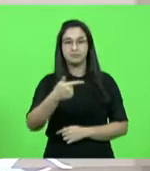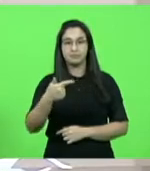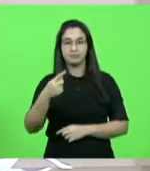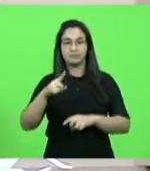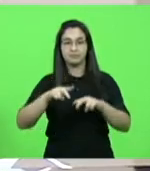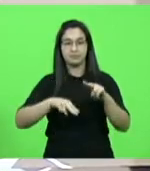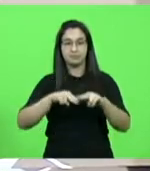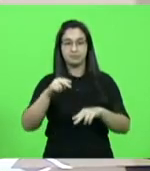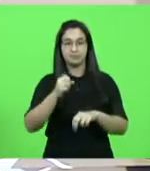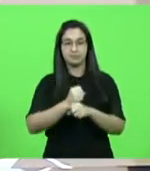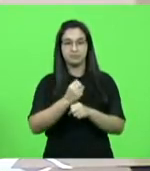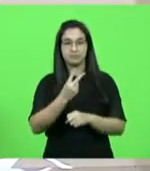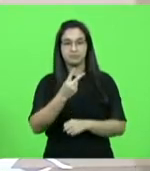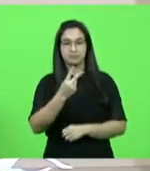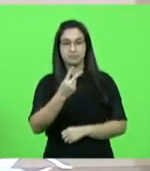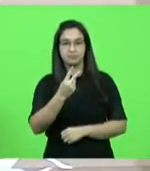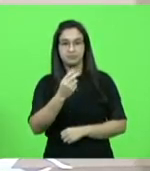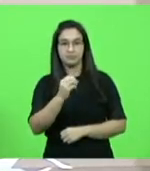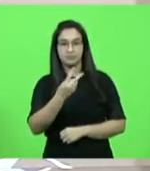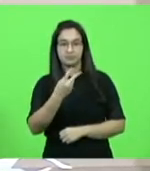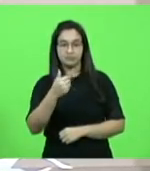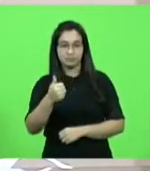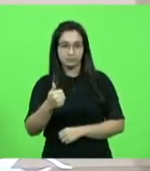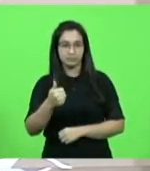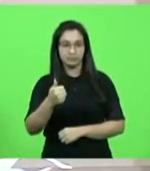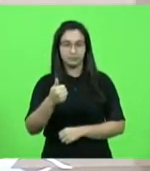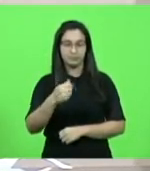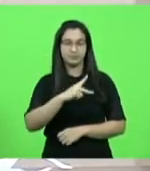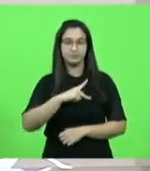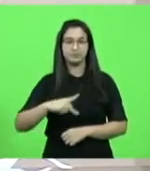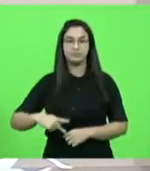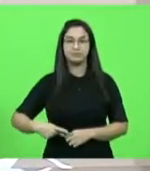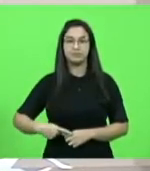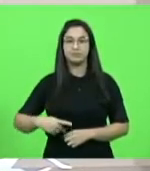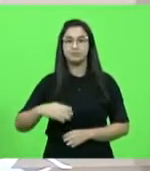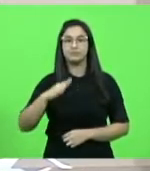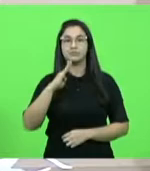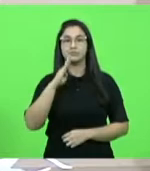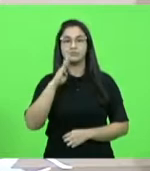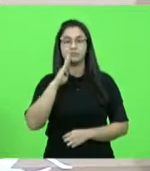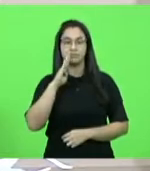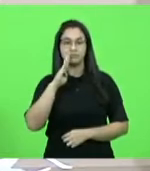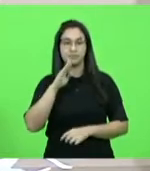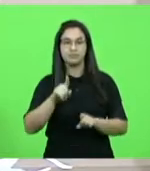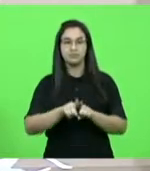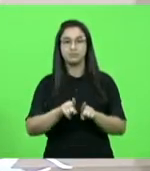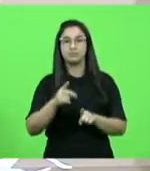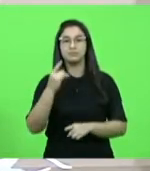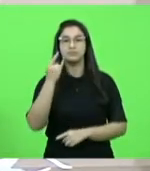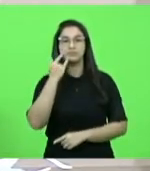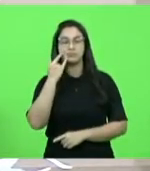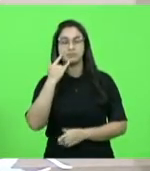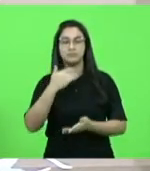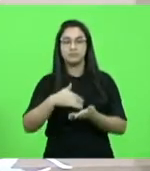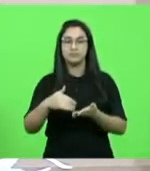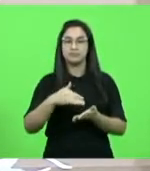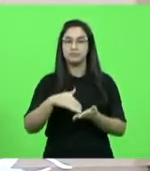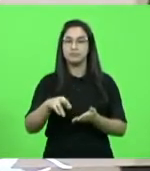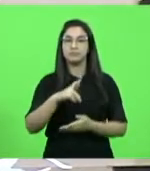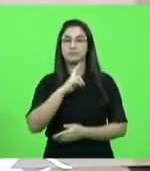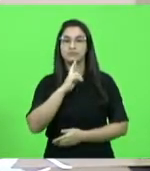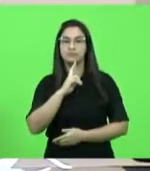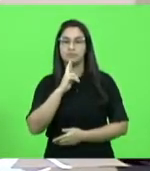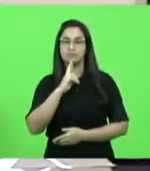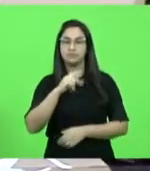2021. Presidência, deputado Mauro de Nadal e Nilson Berlanda. Secretaria, deputado Rodrigo Minotto. Às 9 horas do